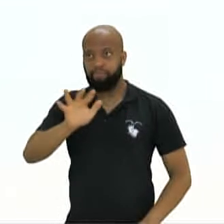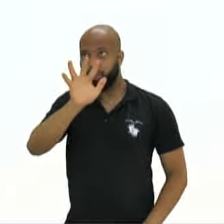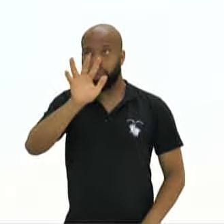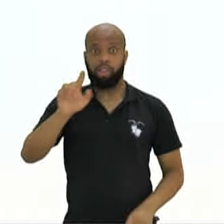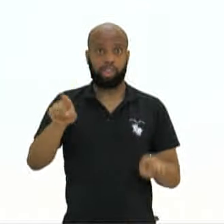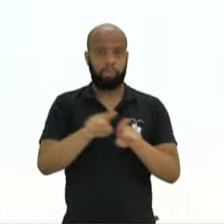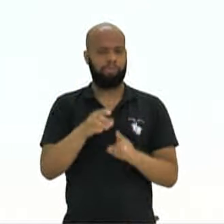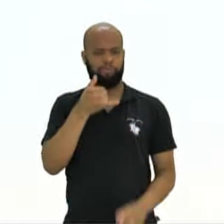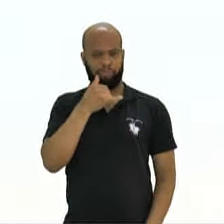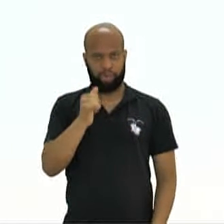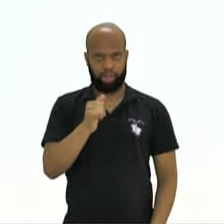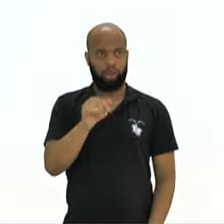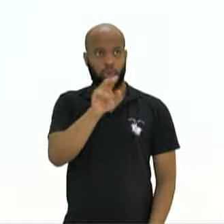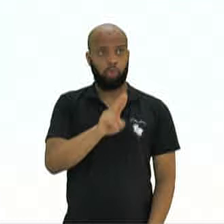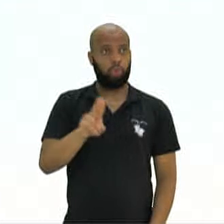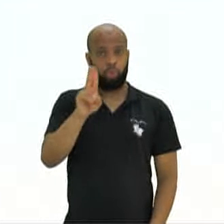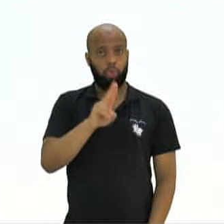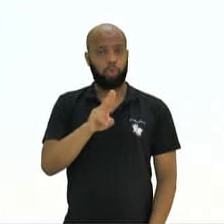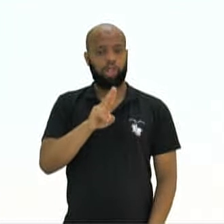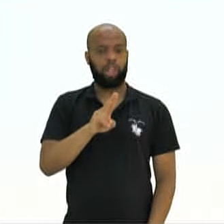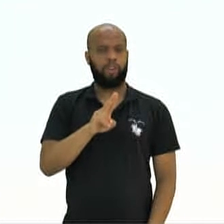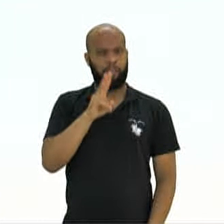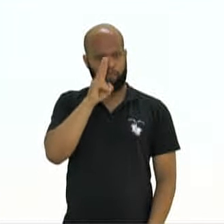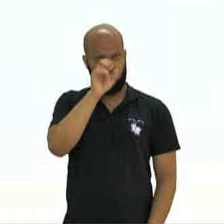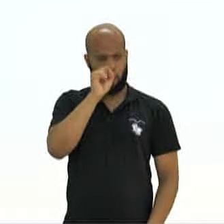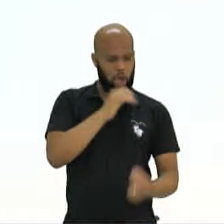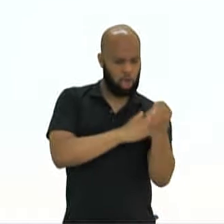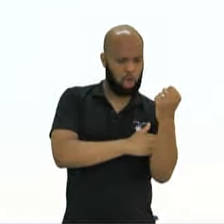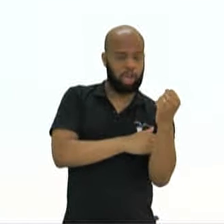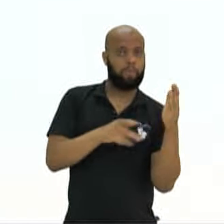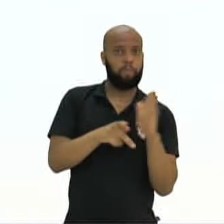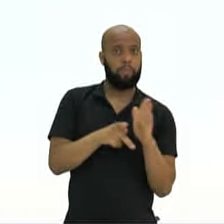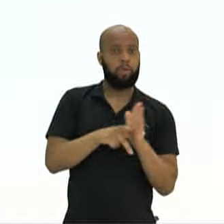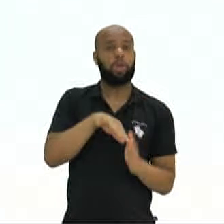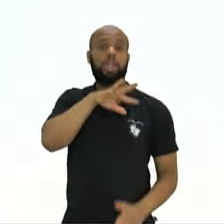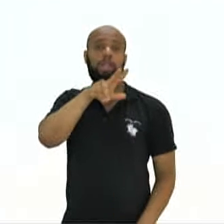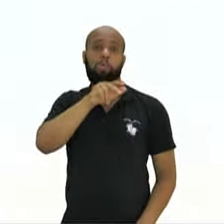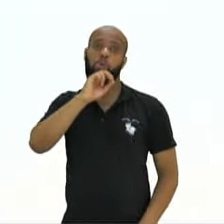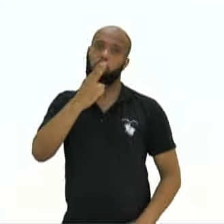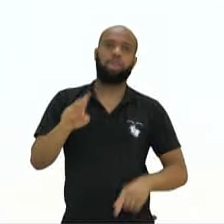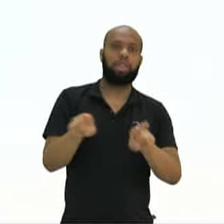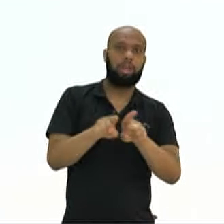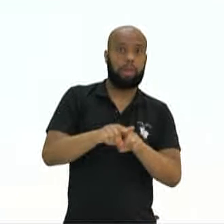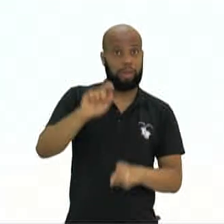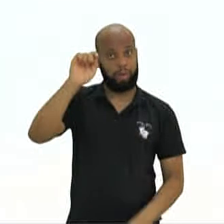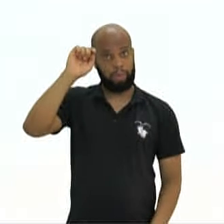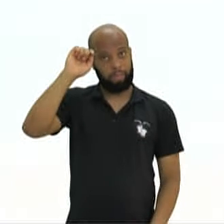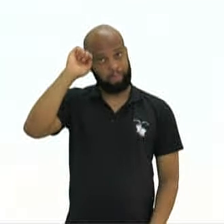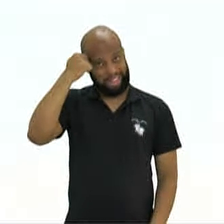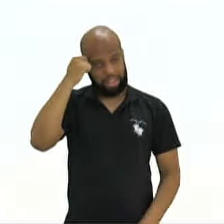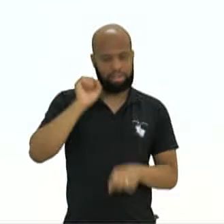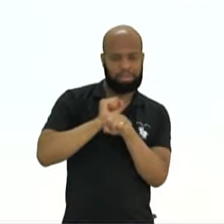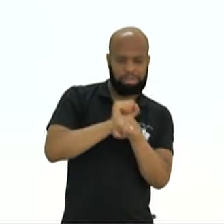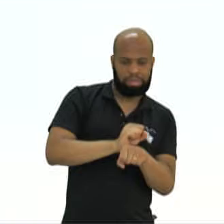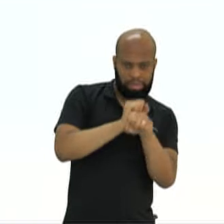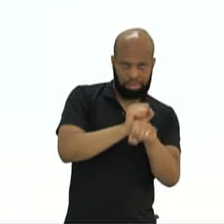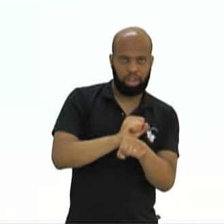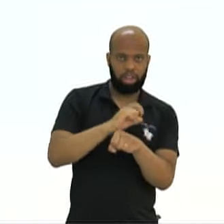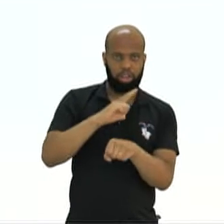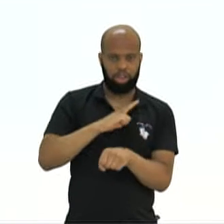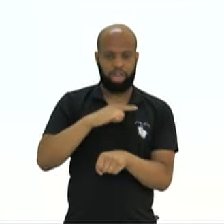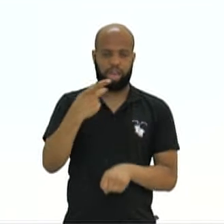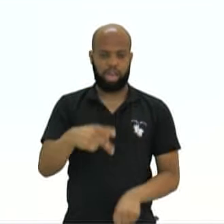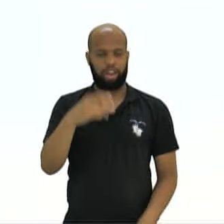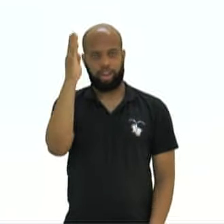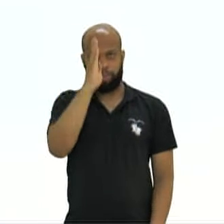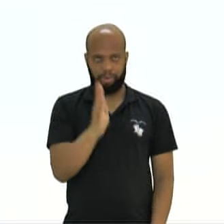né? Que usavam a força animal, em geral o boi ou o cavalo, ou movidas com a força humana dos escravizados africanos, trazidos para o trabalho nos engenhos do